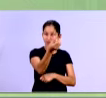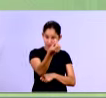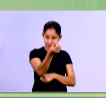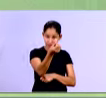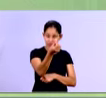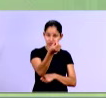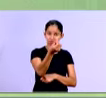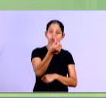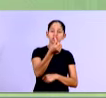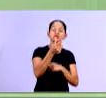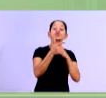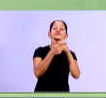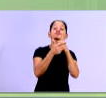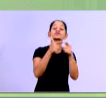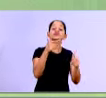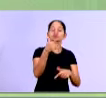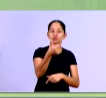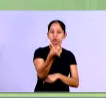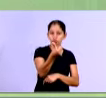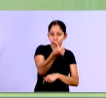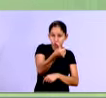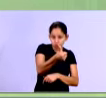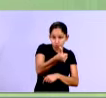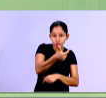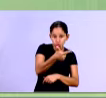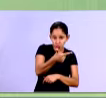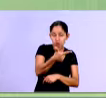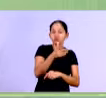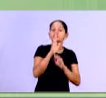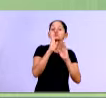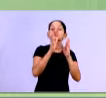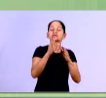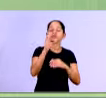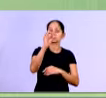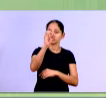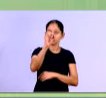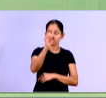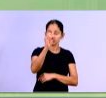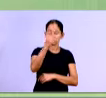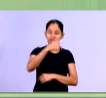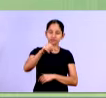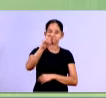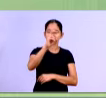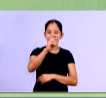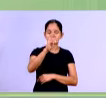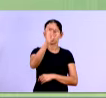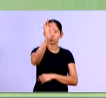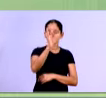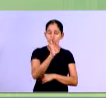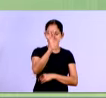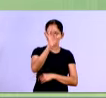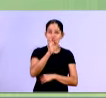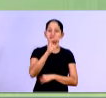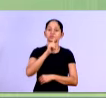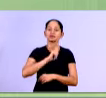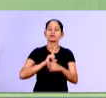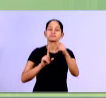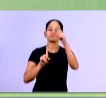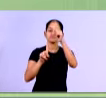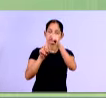para 12. Ao dividir 6 para 12, eu vou ter 0,5% ao